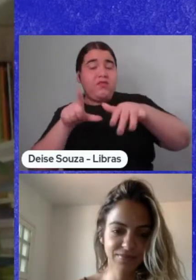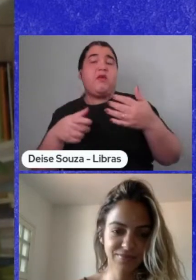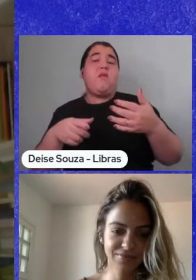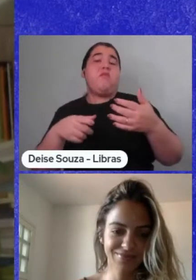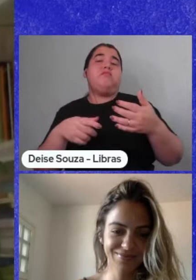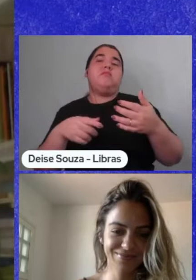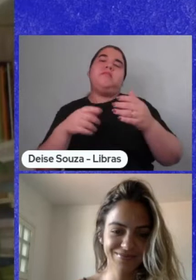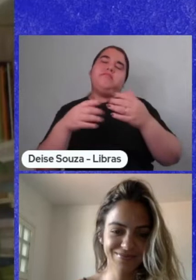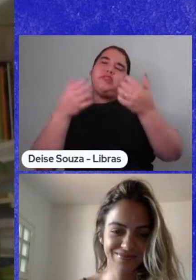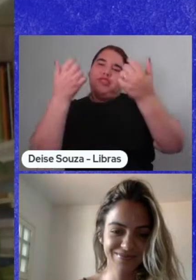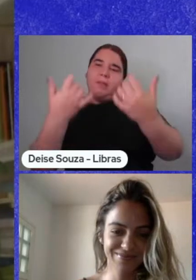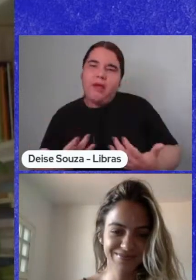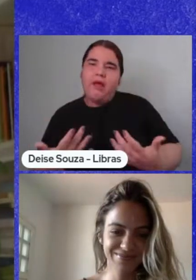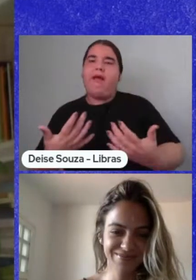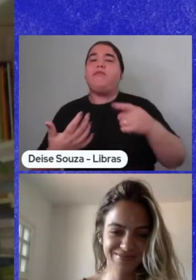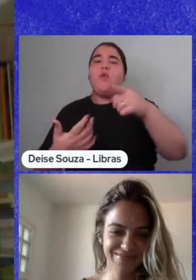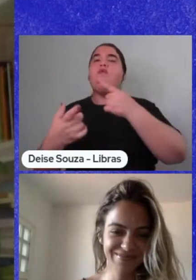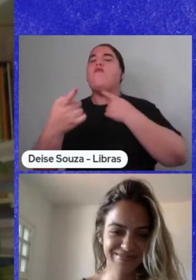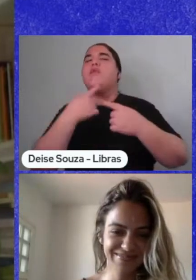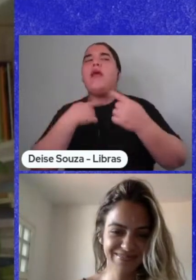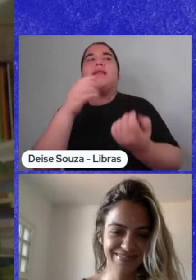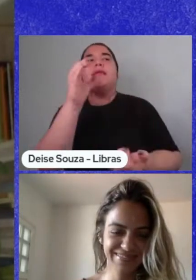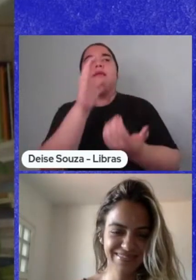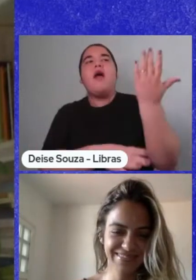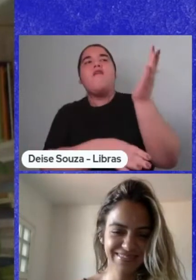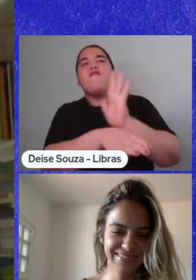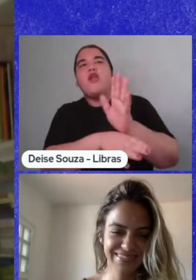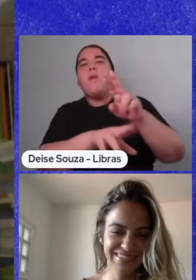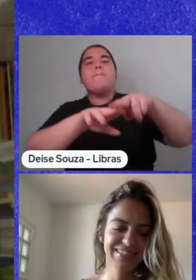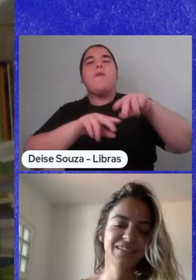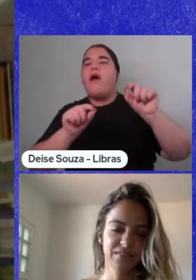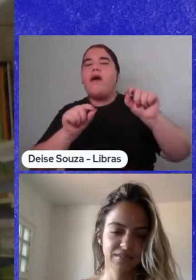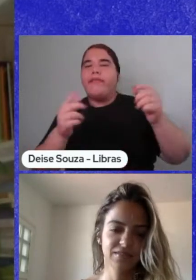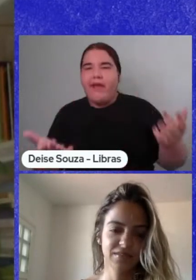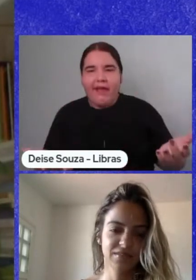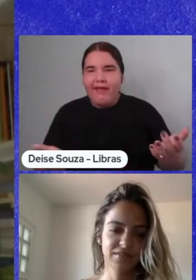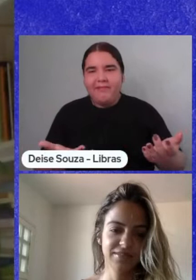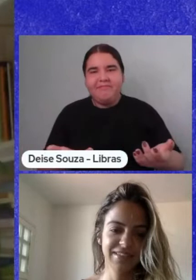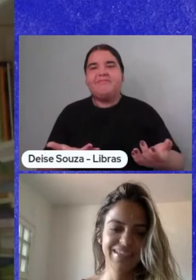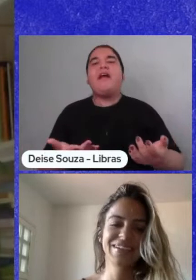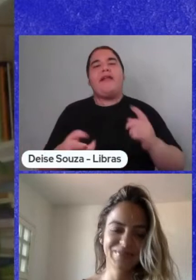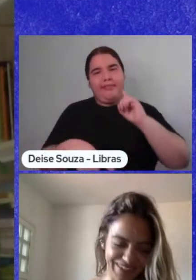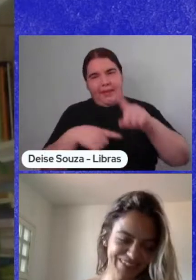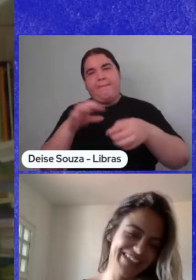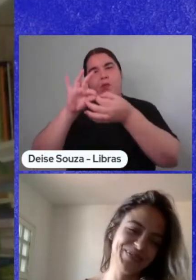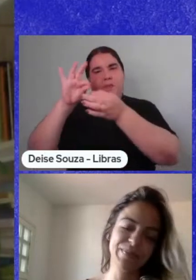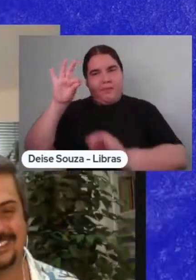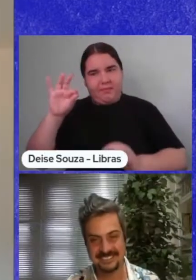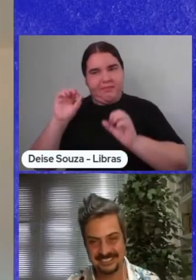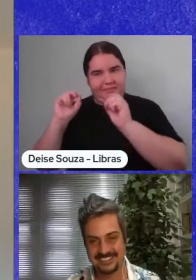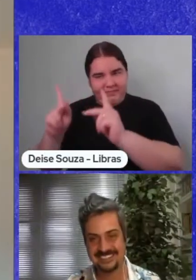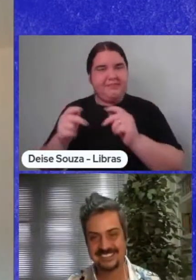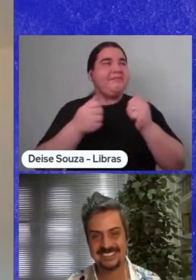fazer esse teu trabalho, esse teu filme que está aqui no Curta na Serra. E depois a gente desenvolve mais, tá bom? Tá, ok.